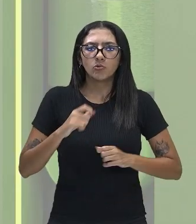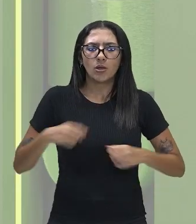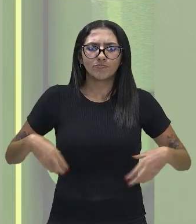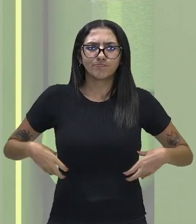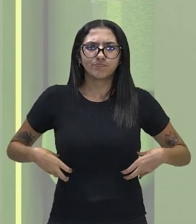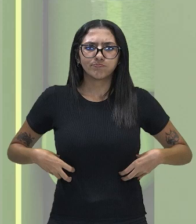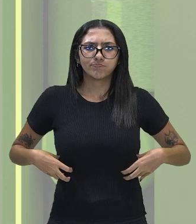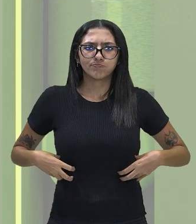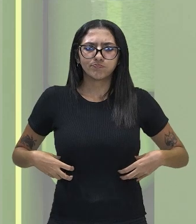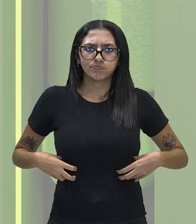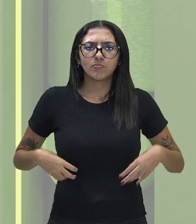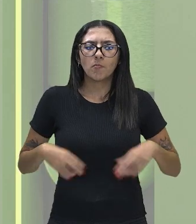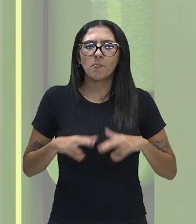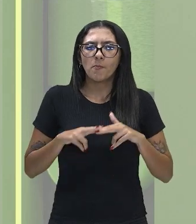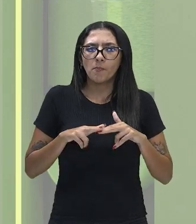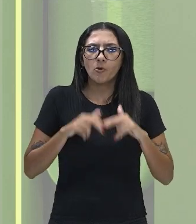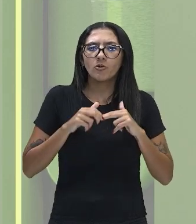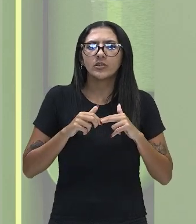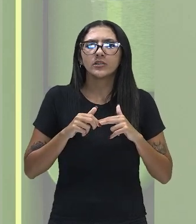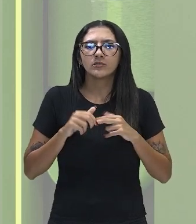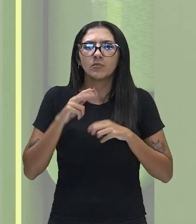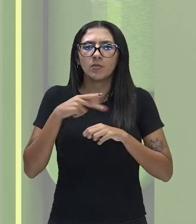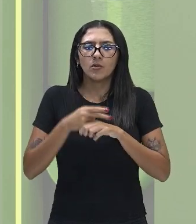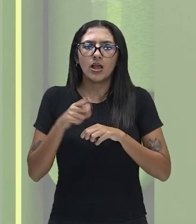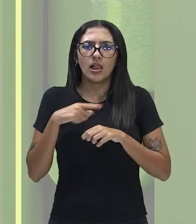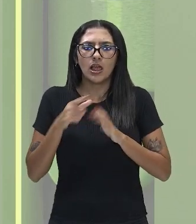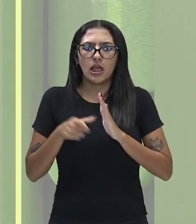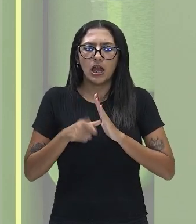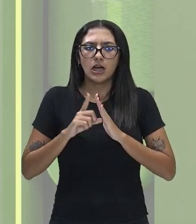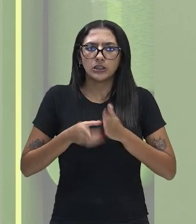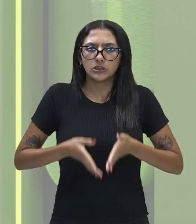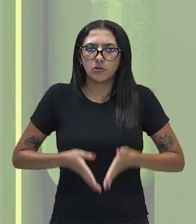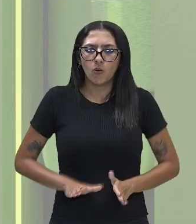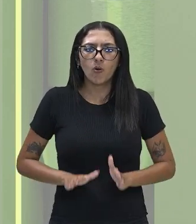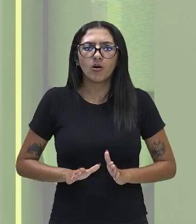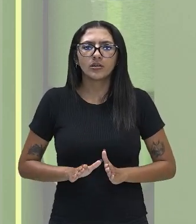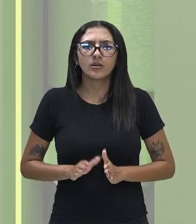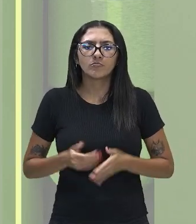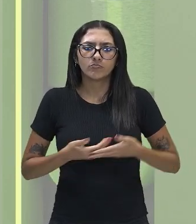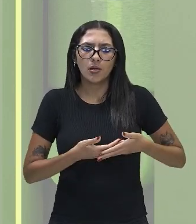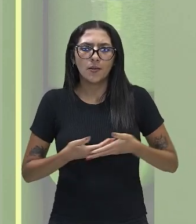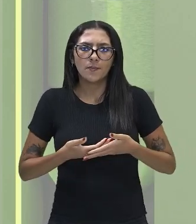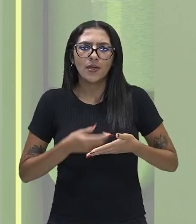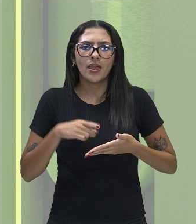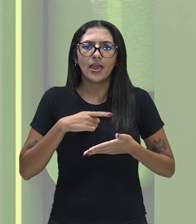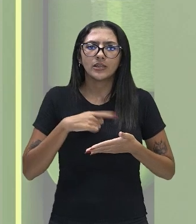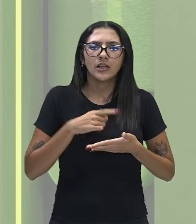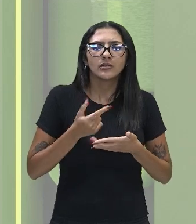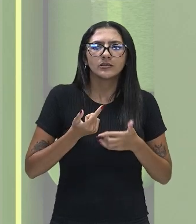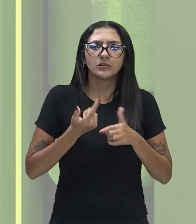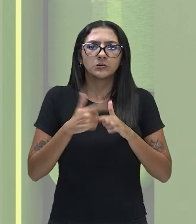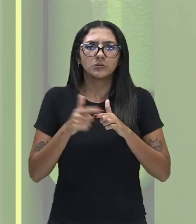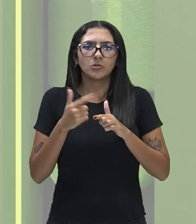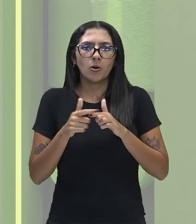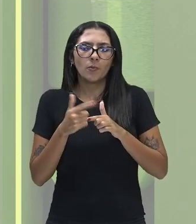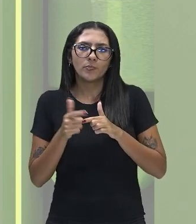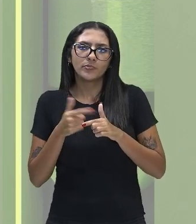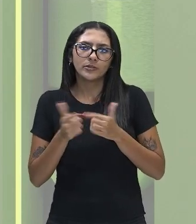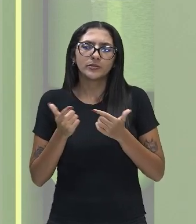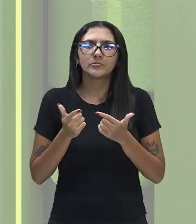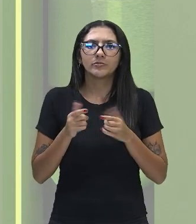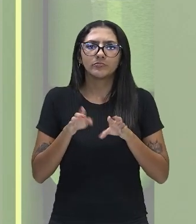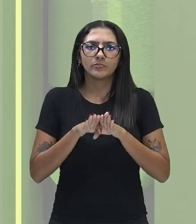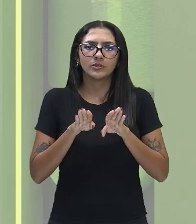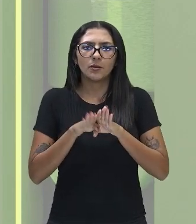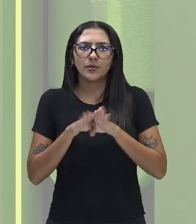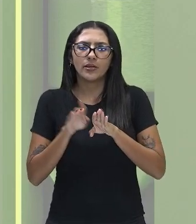com isso, a criança, quando nasce prematuro, por isso que ela tem uma probabilidade pequena,